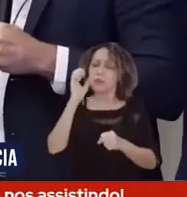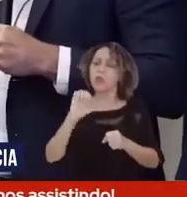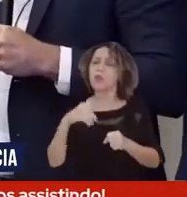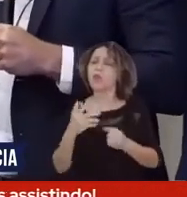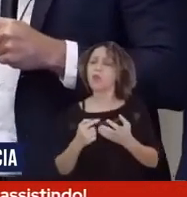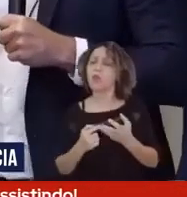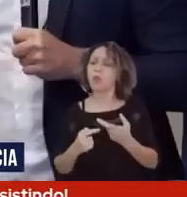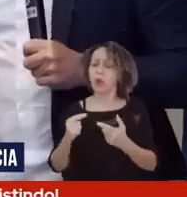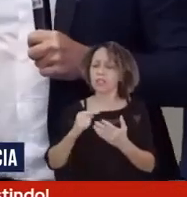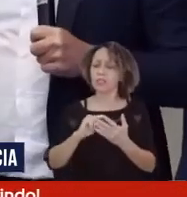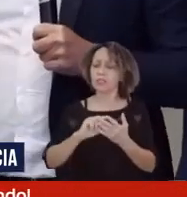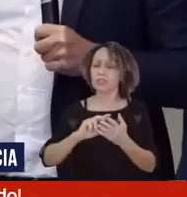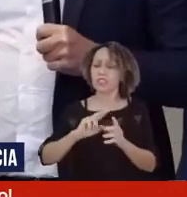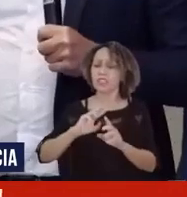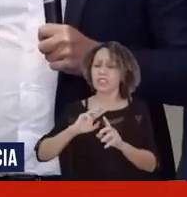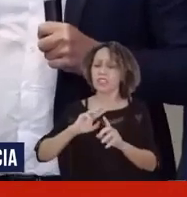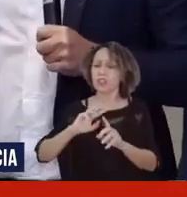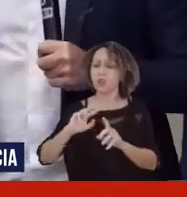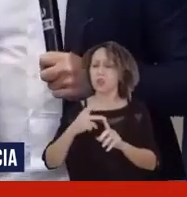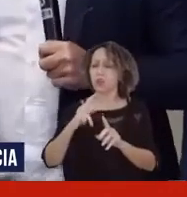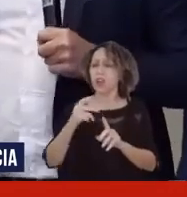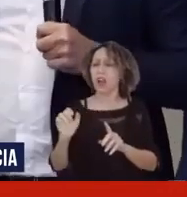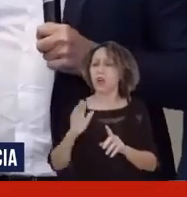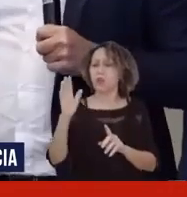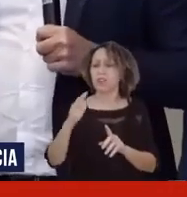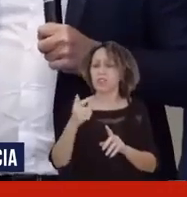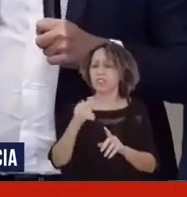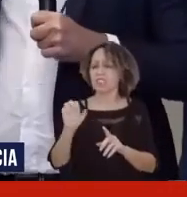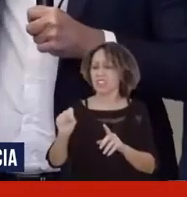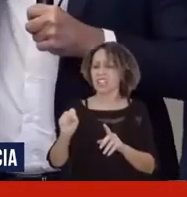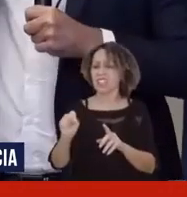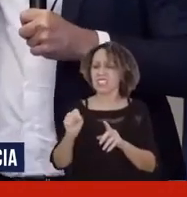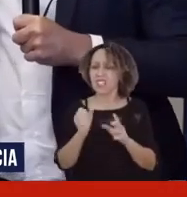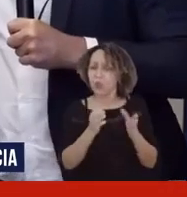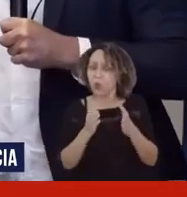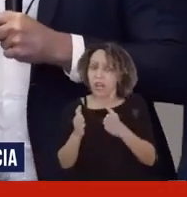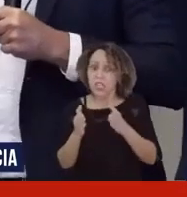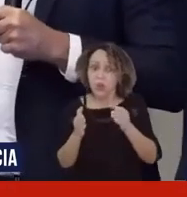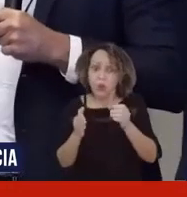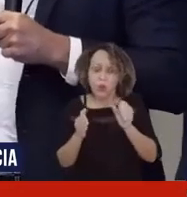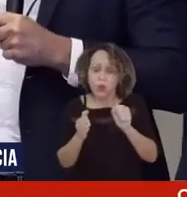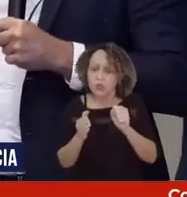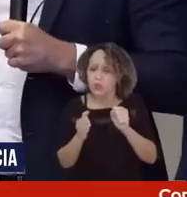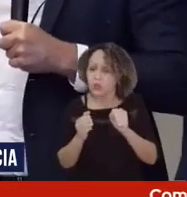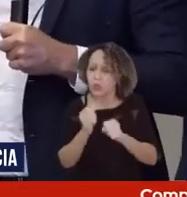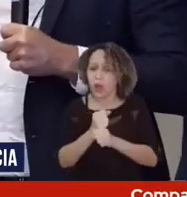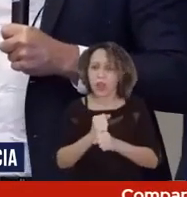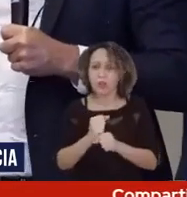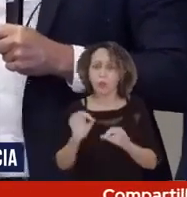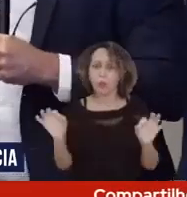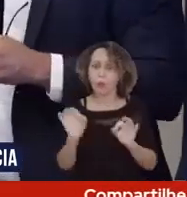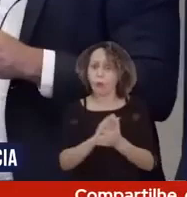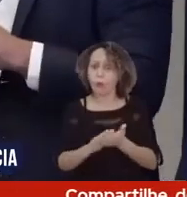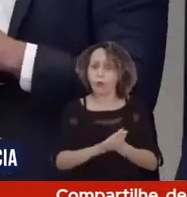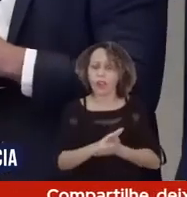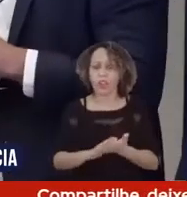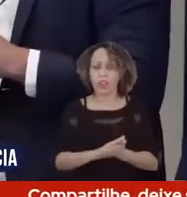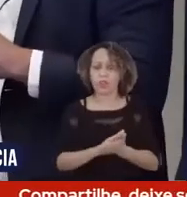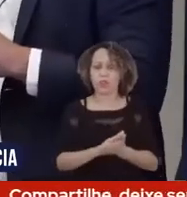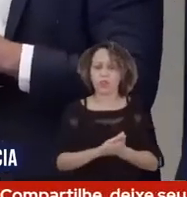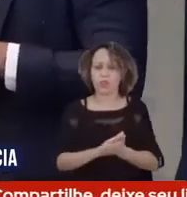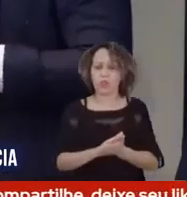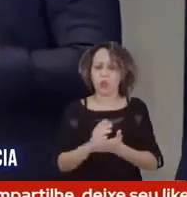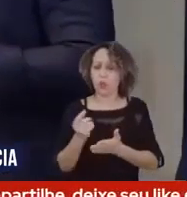8 anos? Nenhum. Zero. O preço caiu em relação à inflação. Por quê? Porque